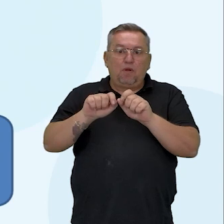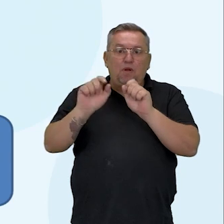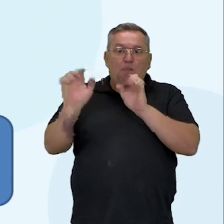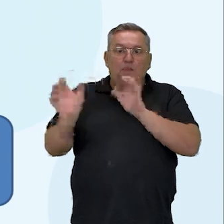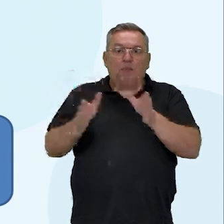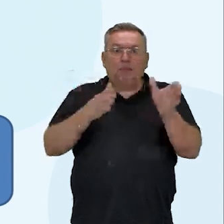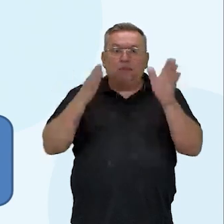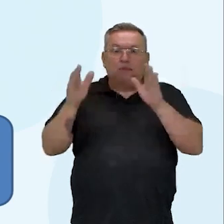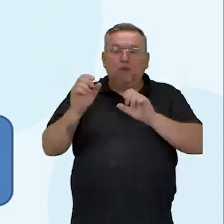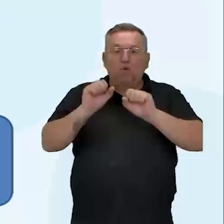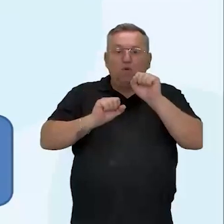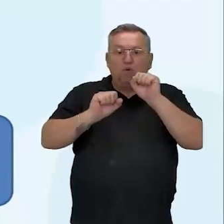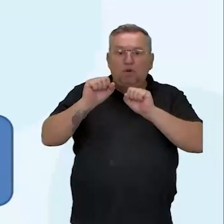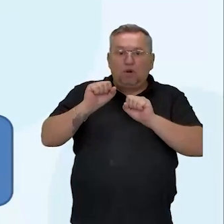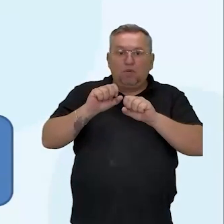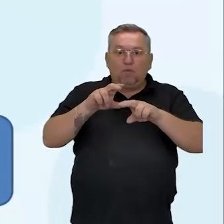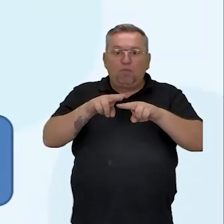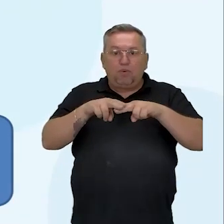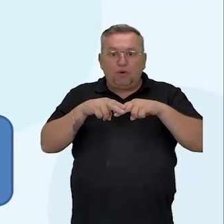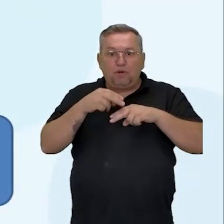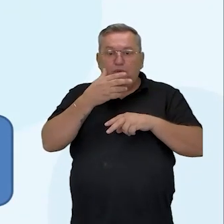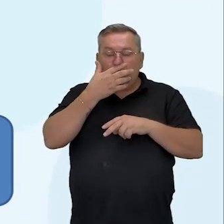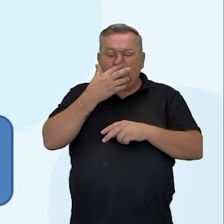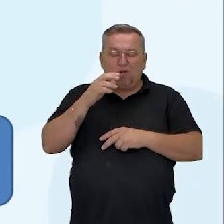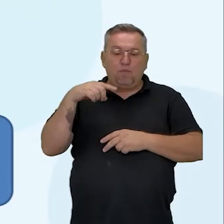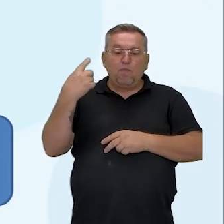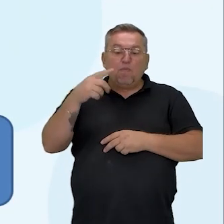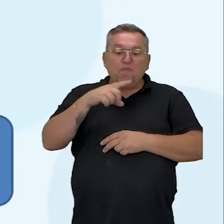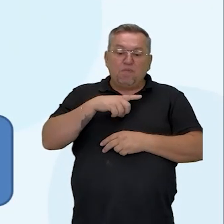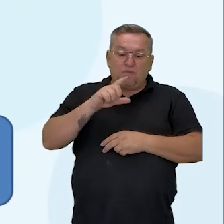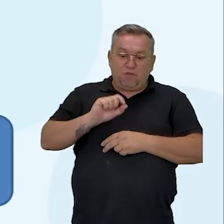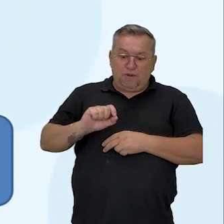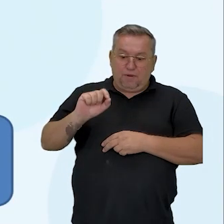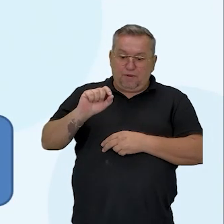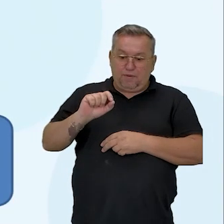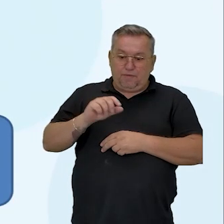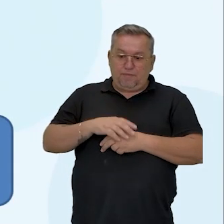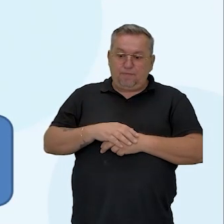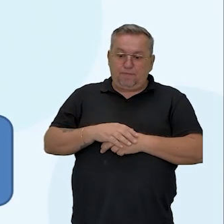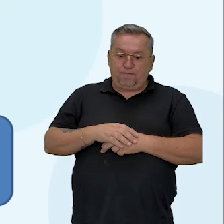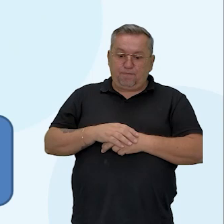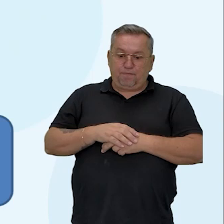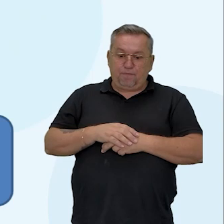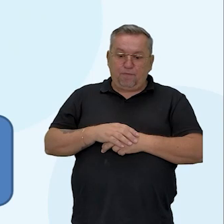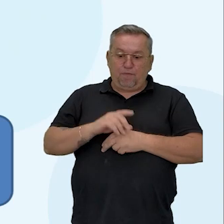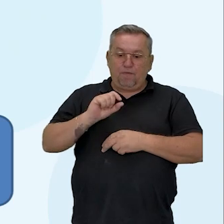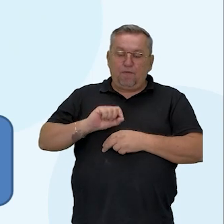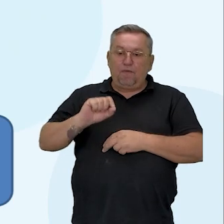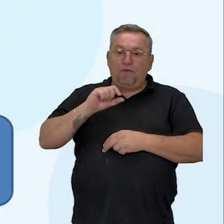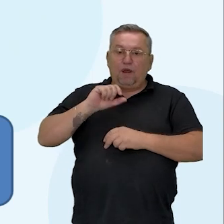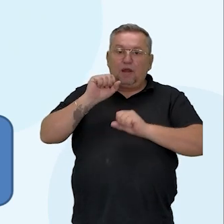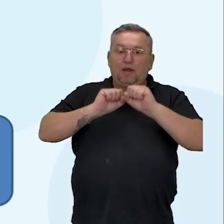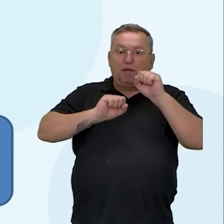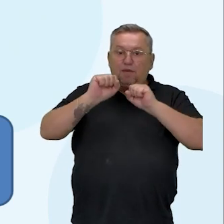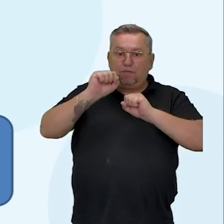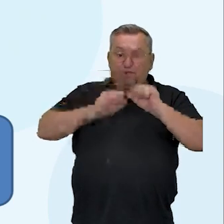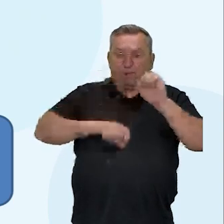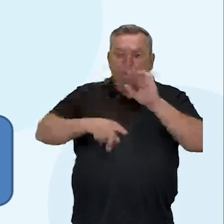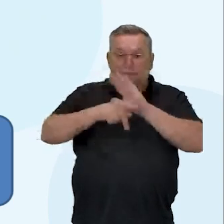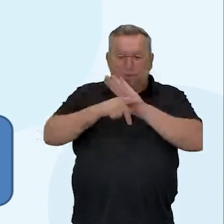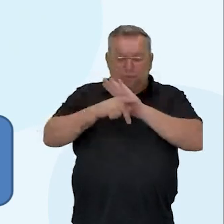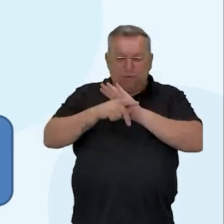produção industrial. É por isso que a gente tem ali, vamos para aqui, a gente tem a criação das empresas